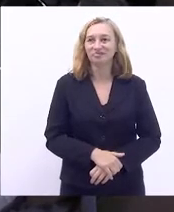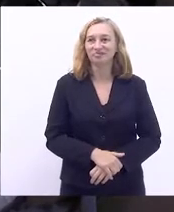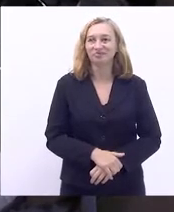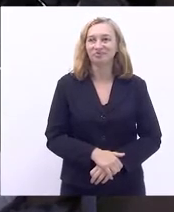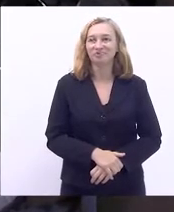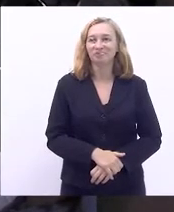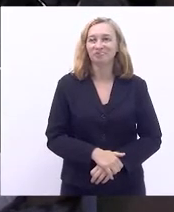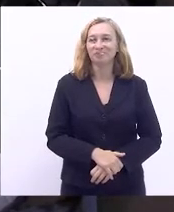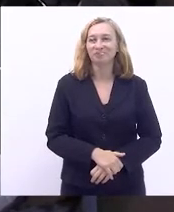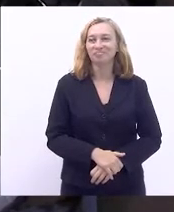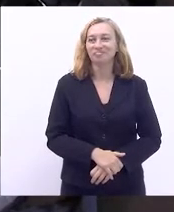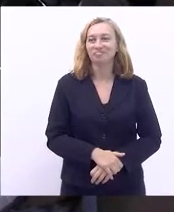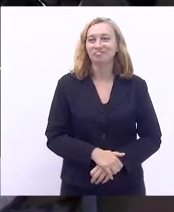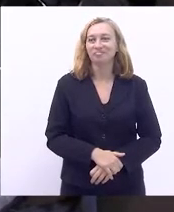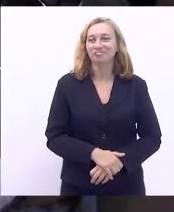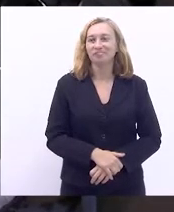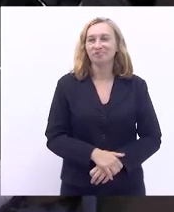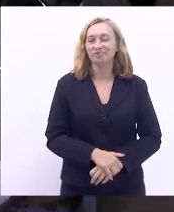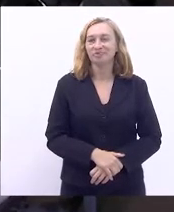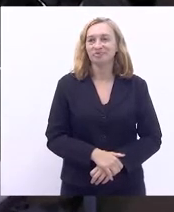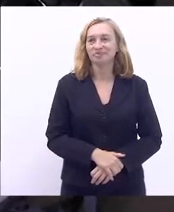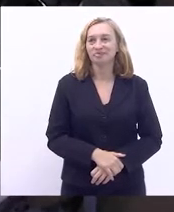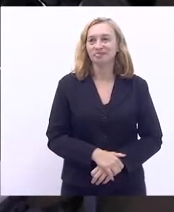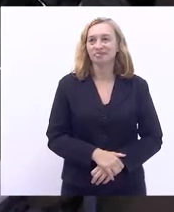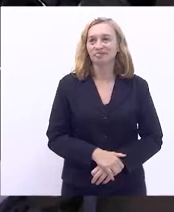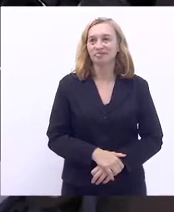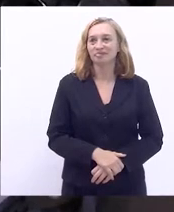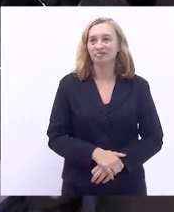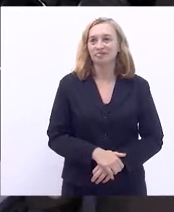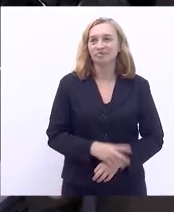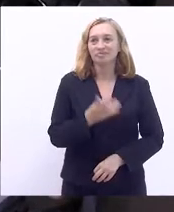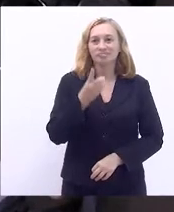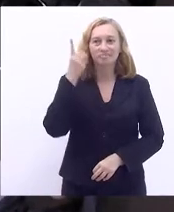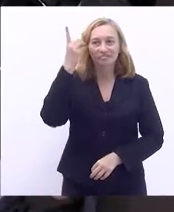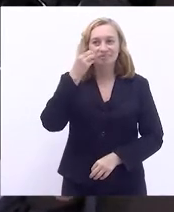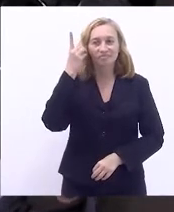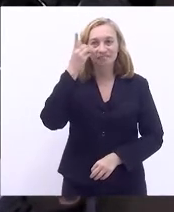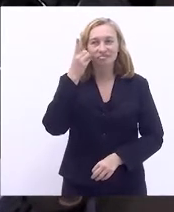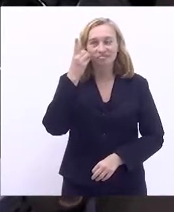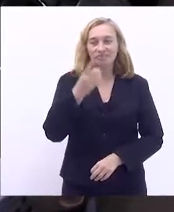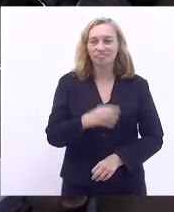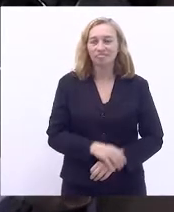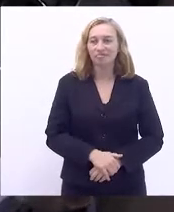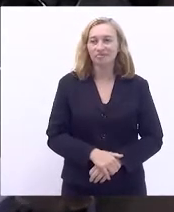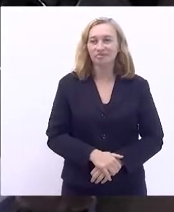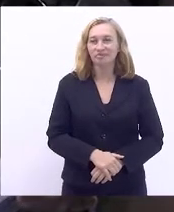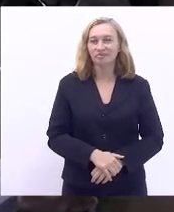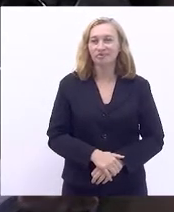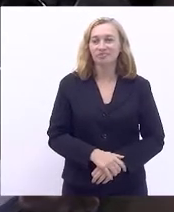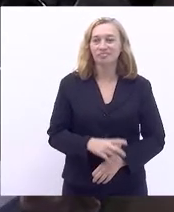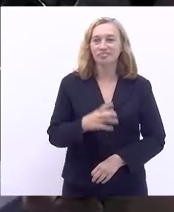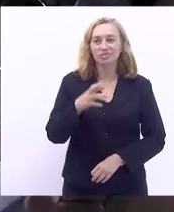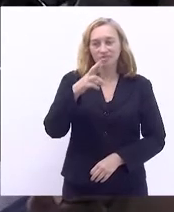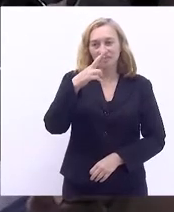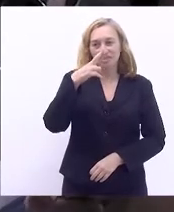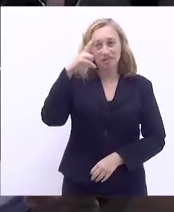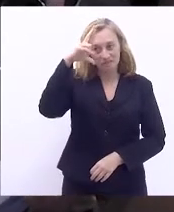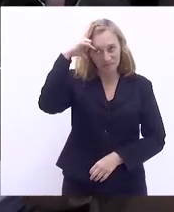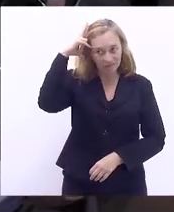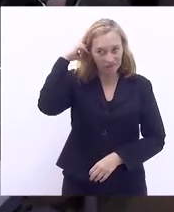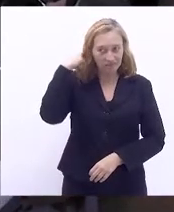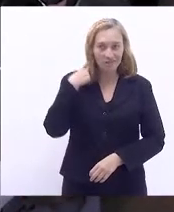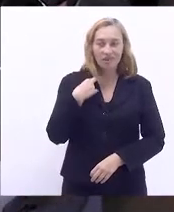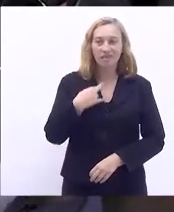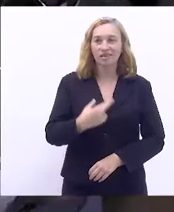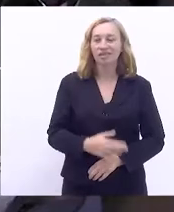Deputado Rodrigo Amorim. Falta dois só, meu irmão. Vambora. Deputado. Deputada Rosane Félix, presente, vai votar.